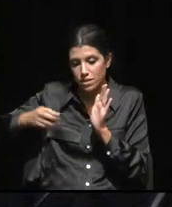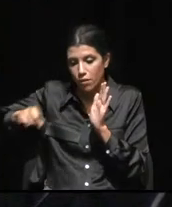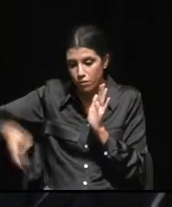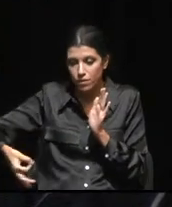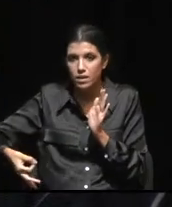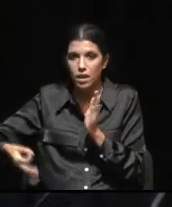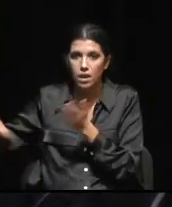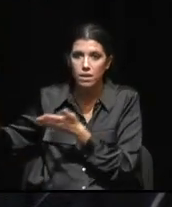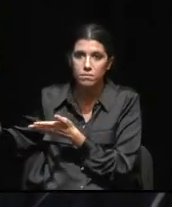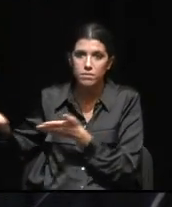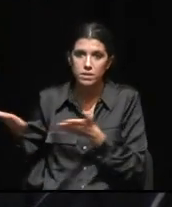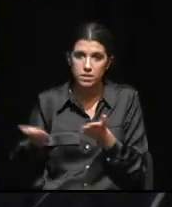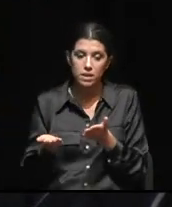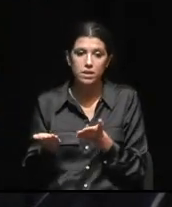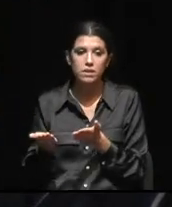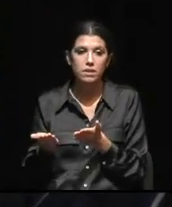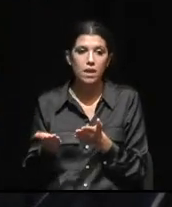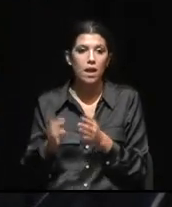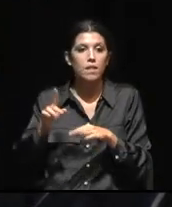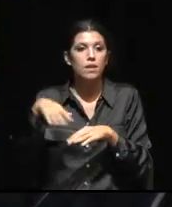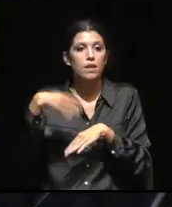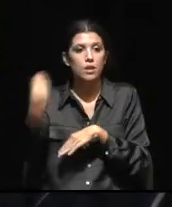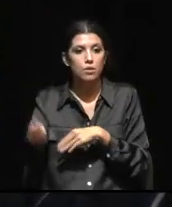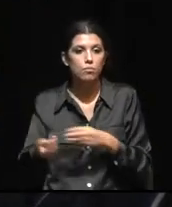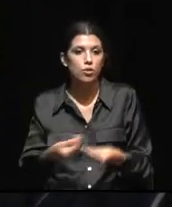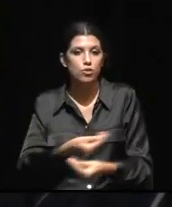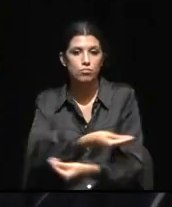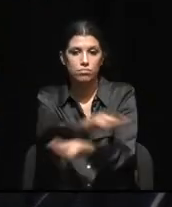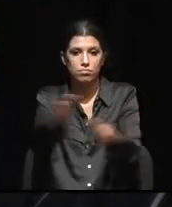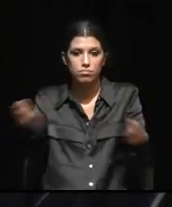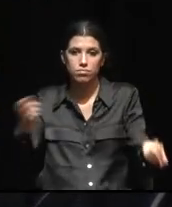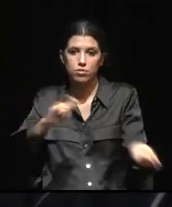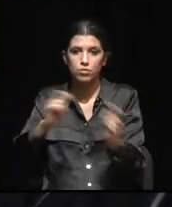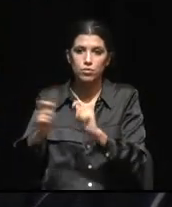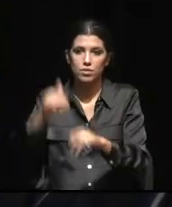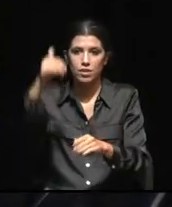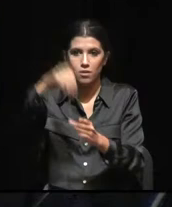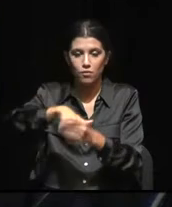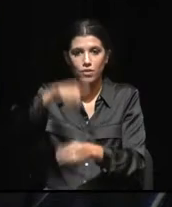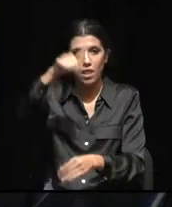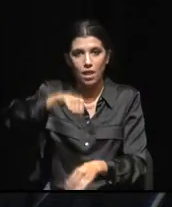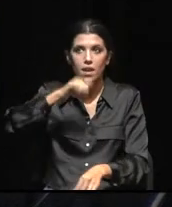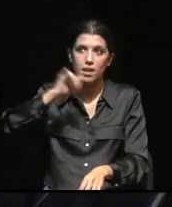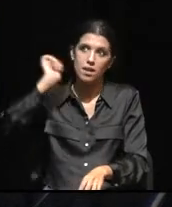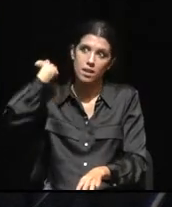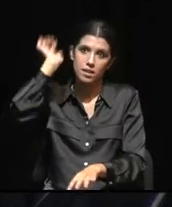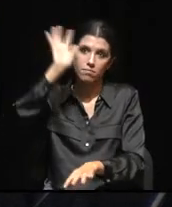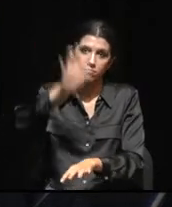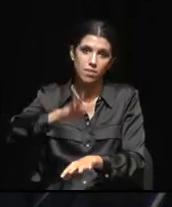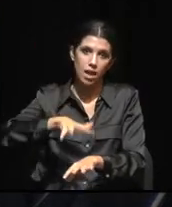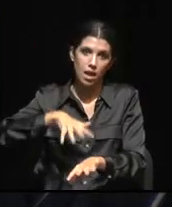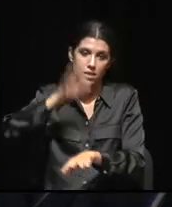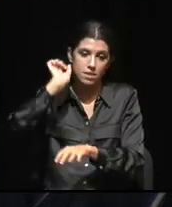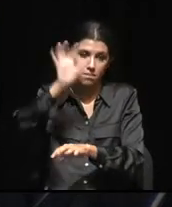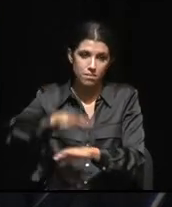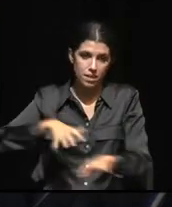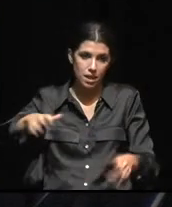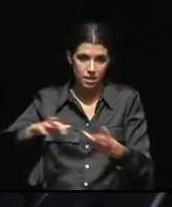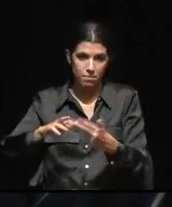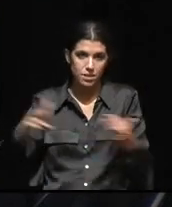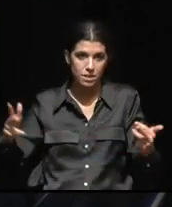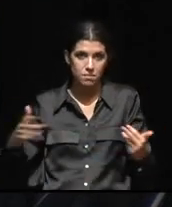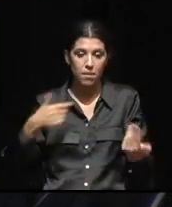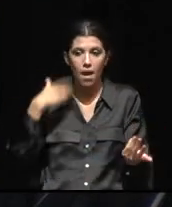apresentada e posteriormente discutida e votada aqui na Assembleia pelo que pelo que